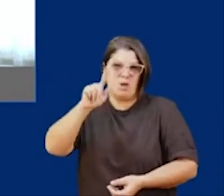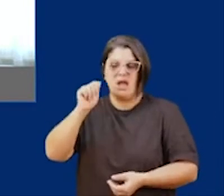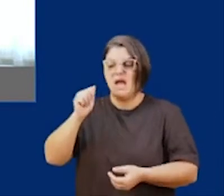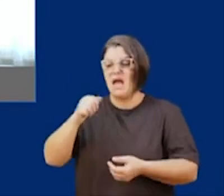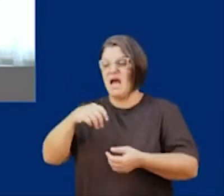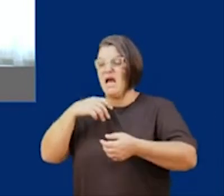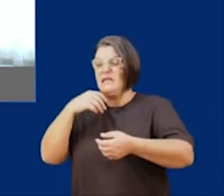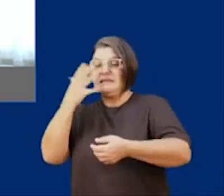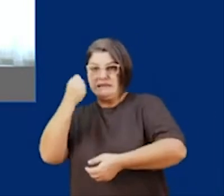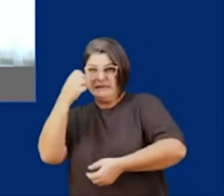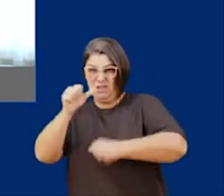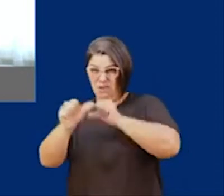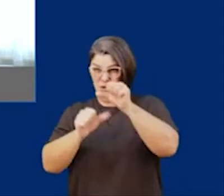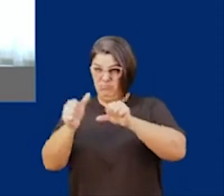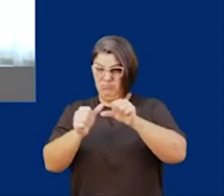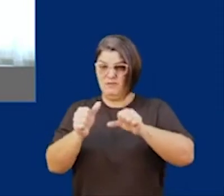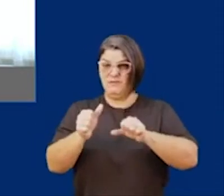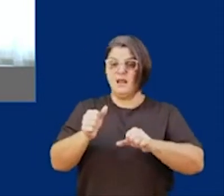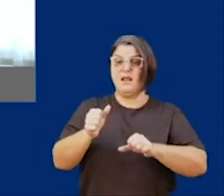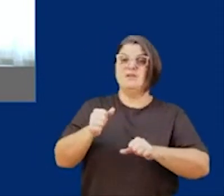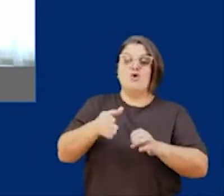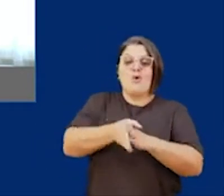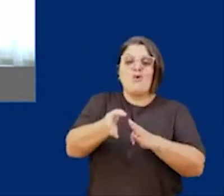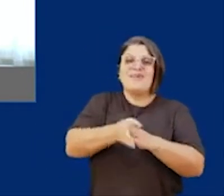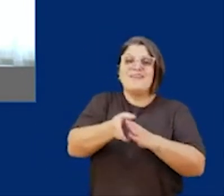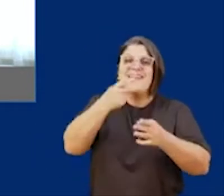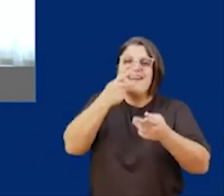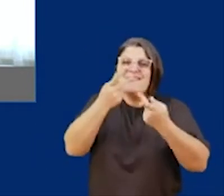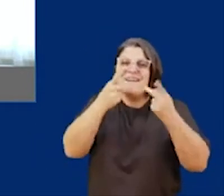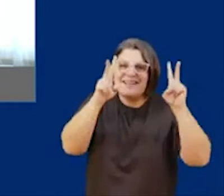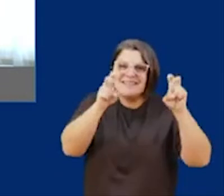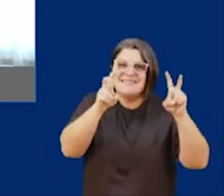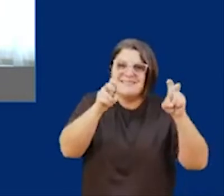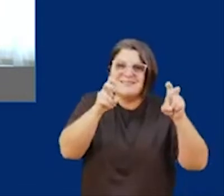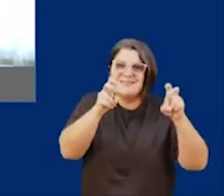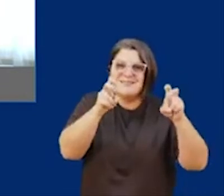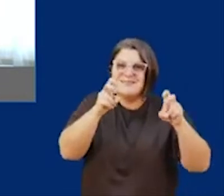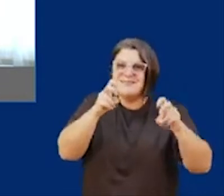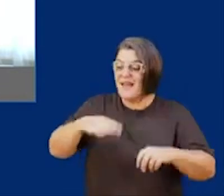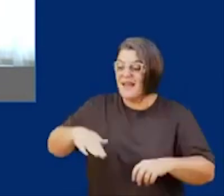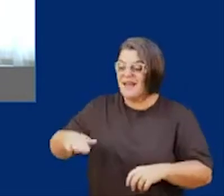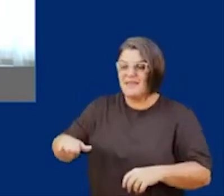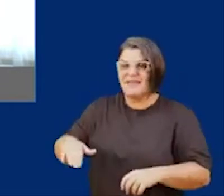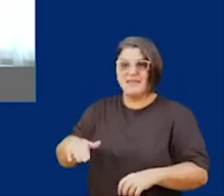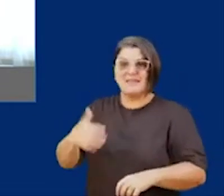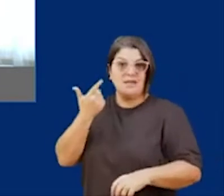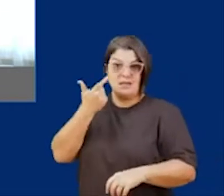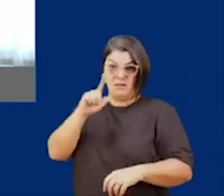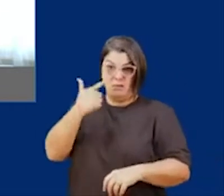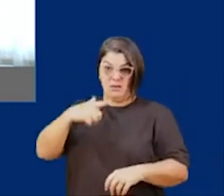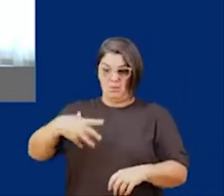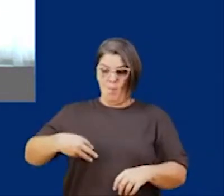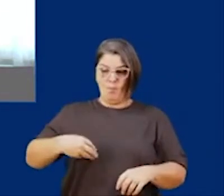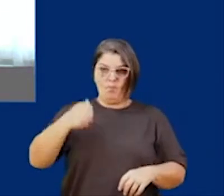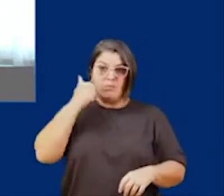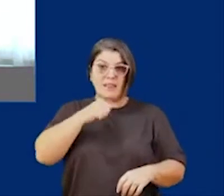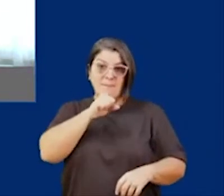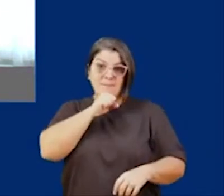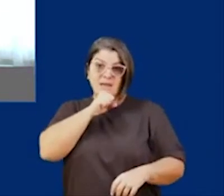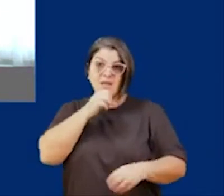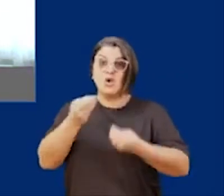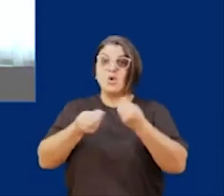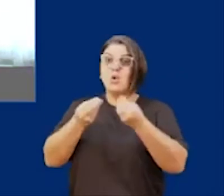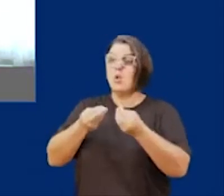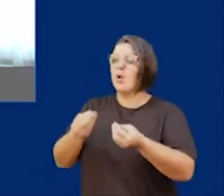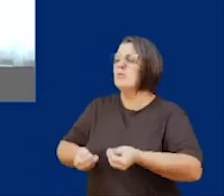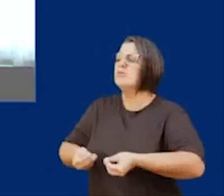dessa situação, né, aquela criança que não está em aleitamento materno exclusivo, como que essa introdução acontece, e o